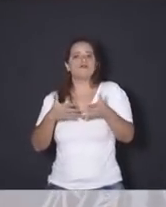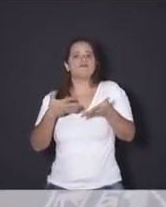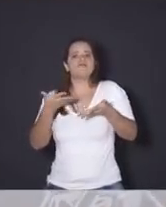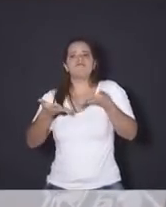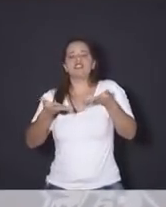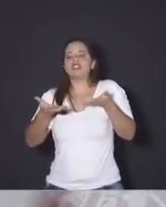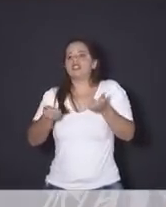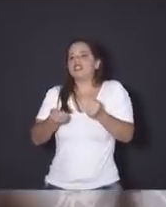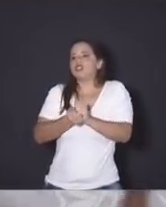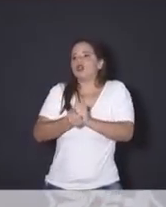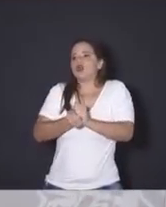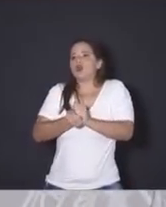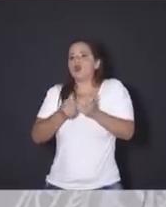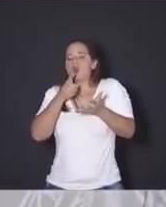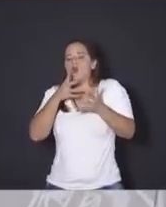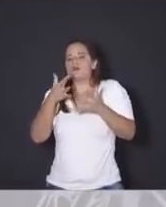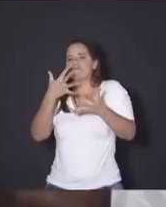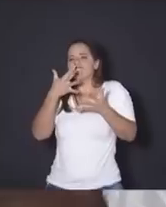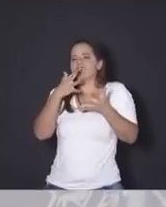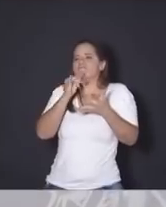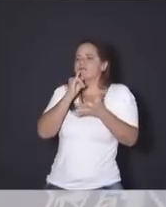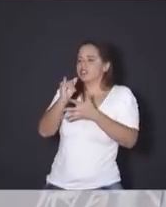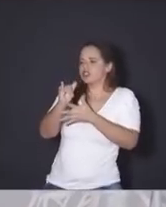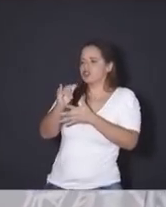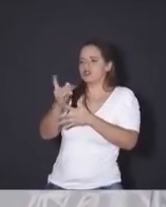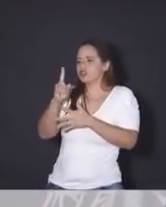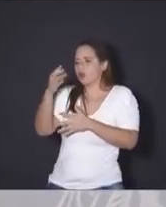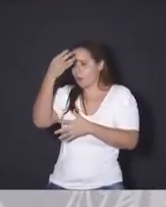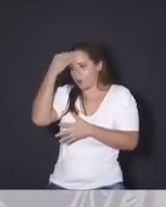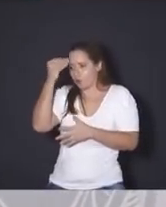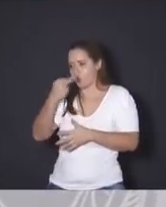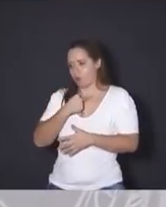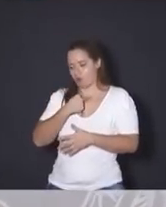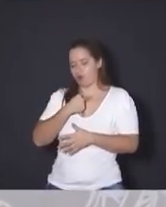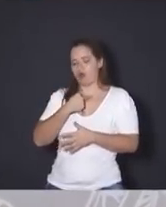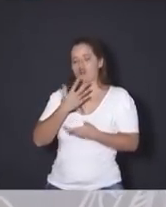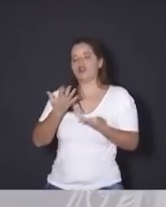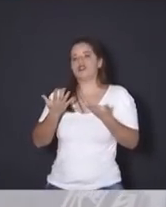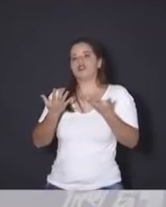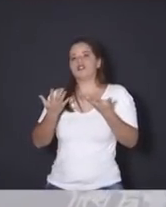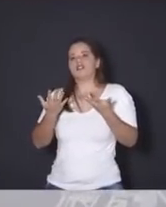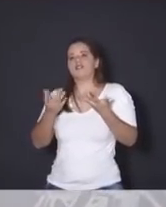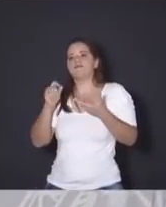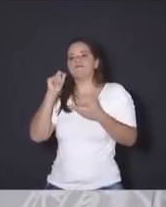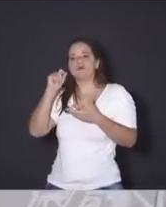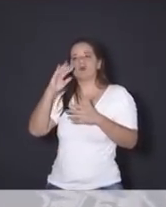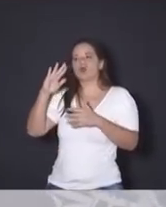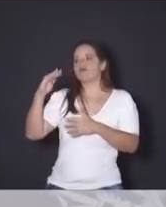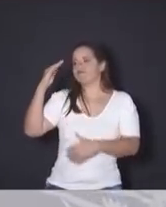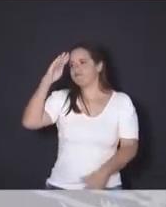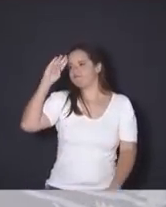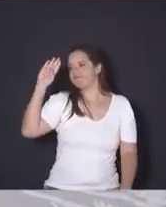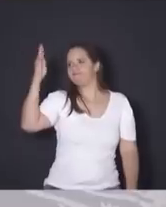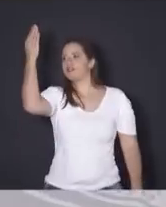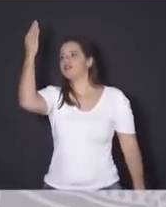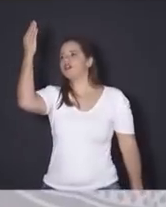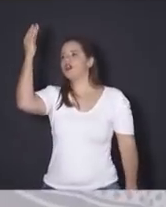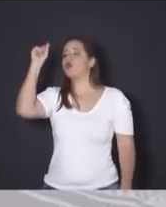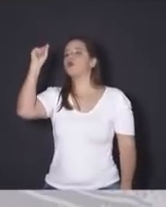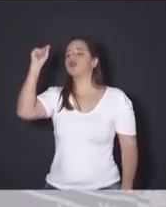com assim ele guia diz não esqueça de uma coisa é o que sobe à cabeça chama-se